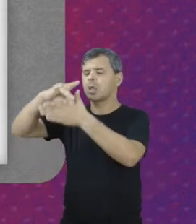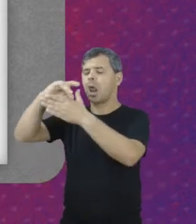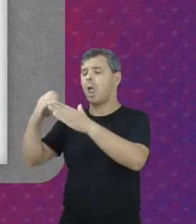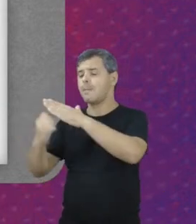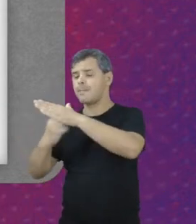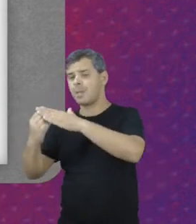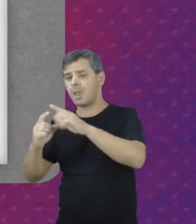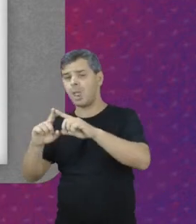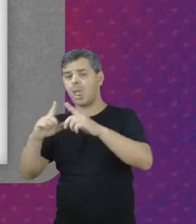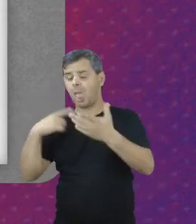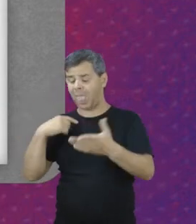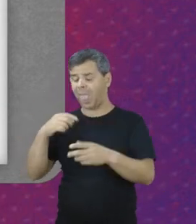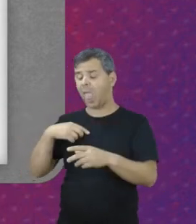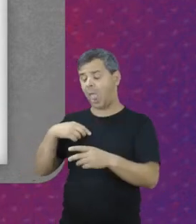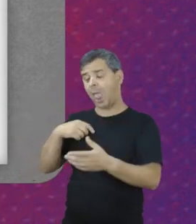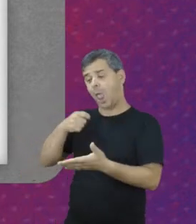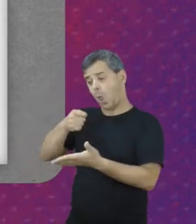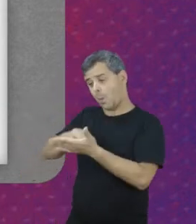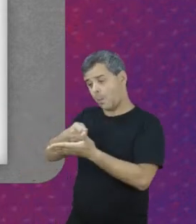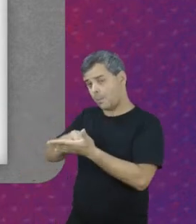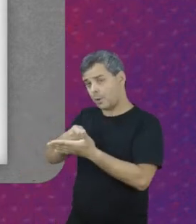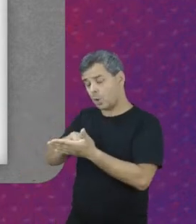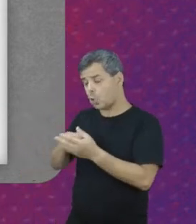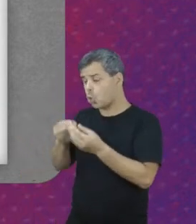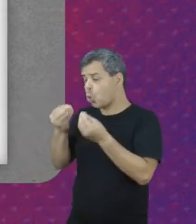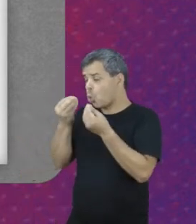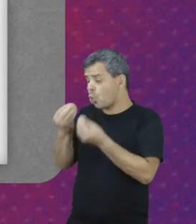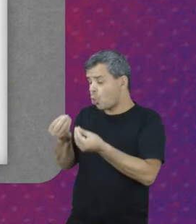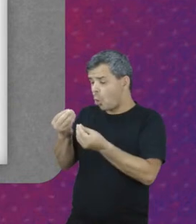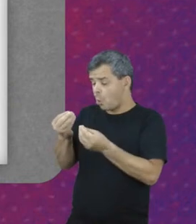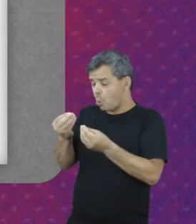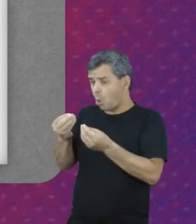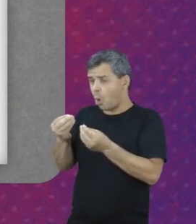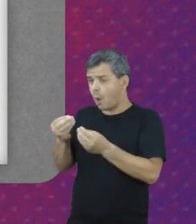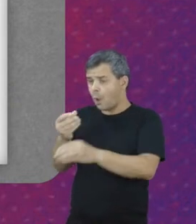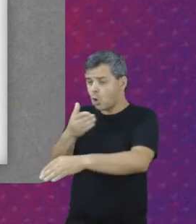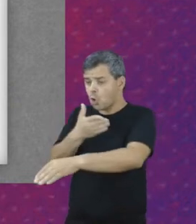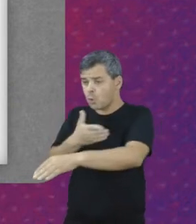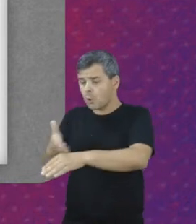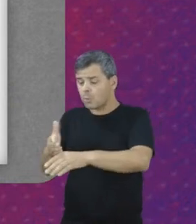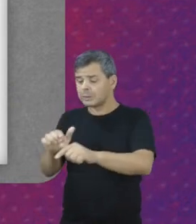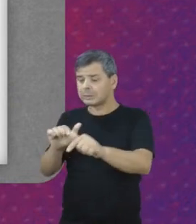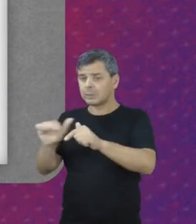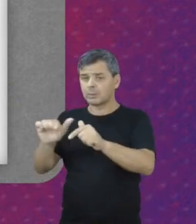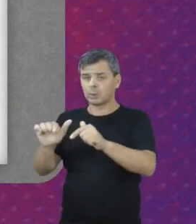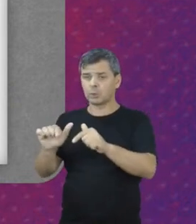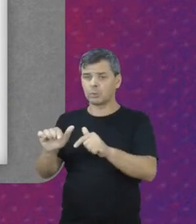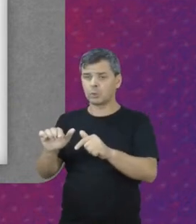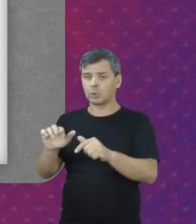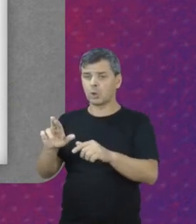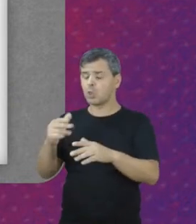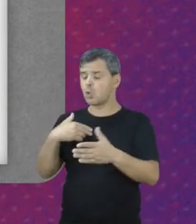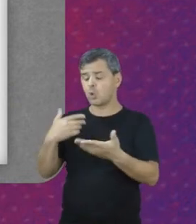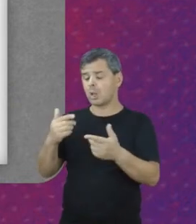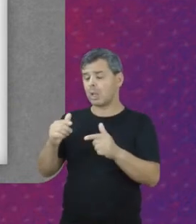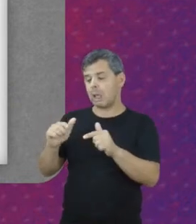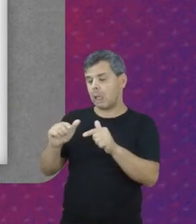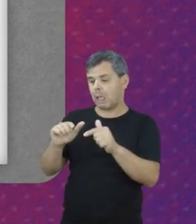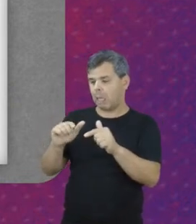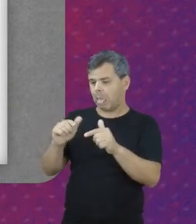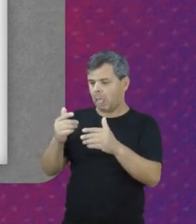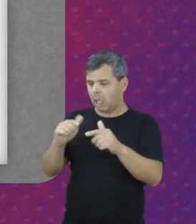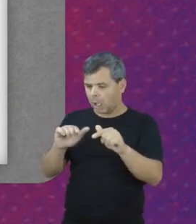Então, é determinado a elas o modo, né, e as condições com que elas vão trabalhar, nunca competindo com os